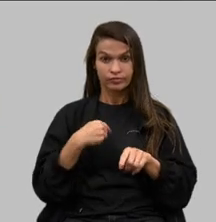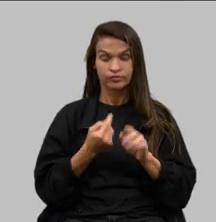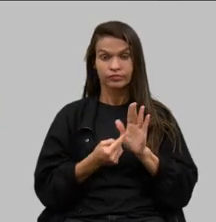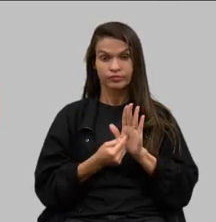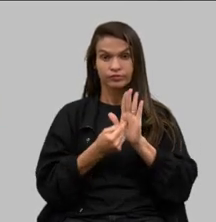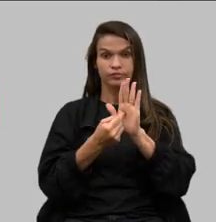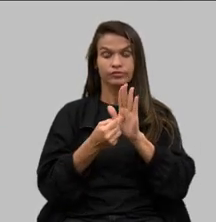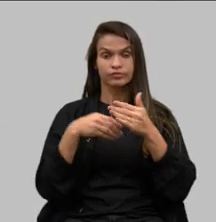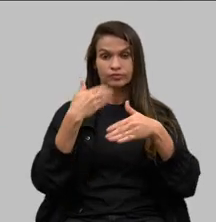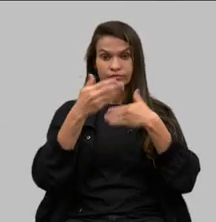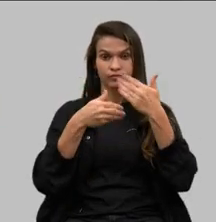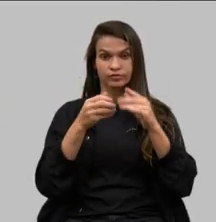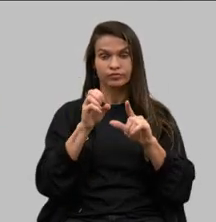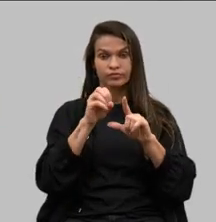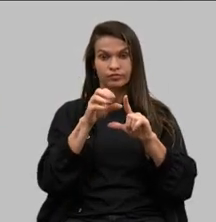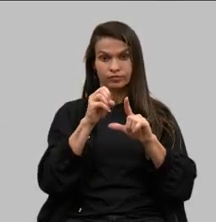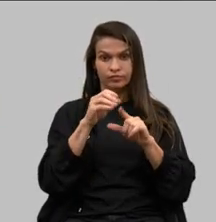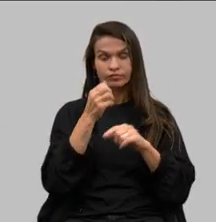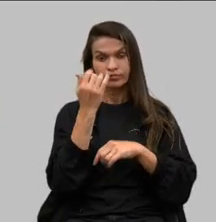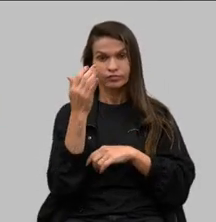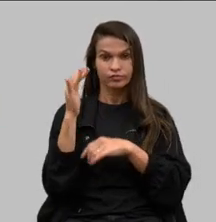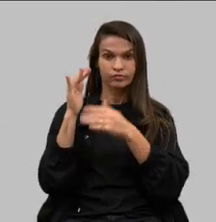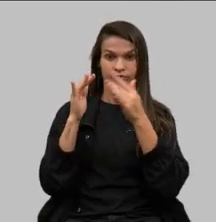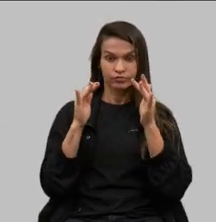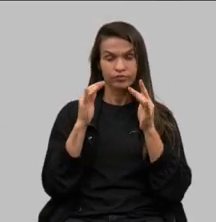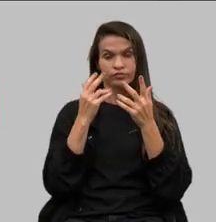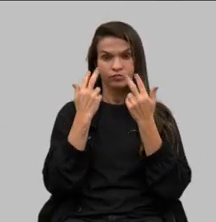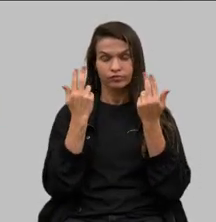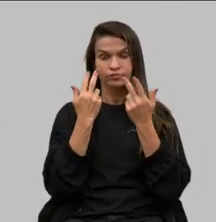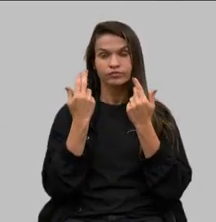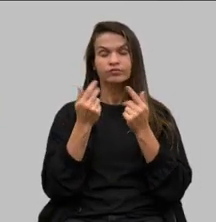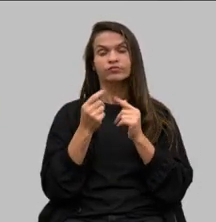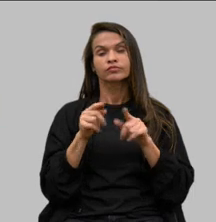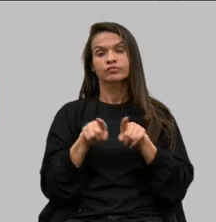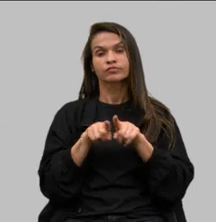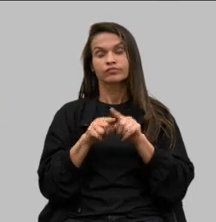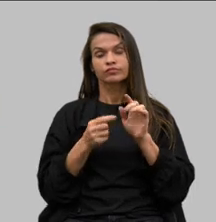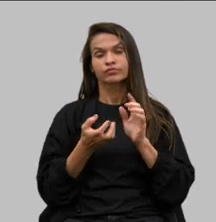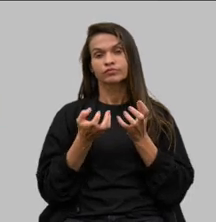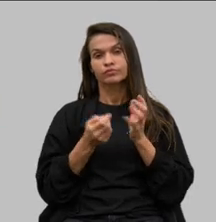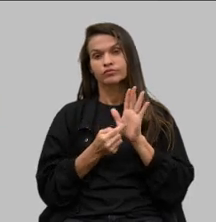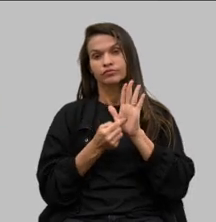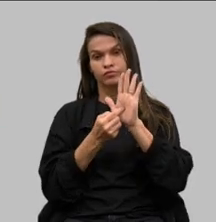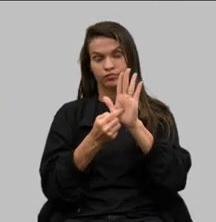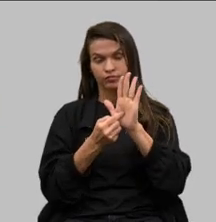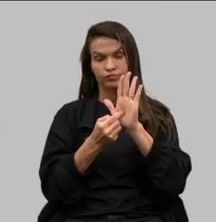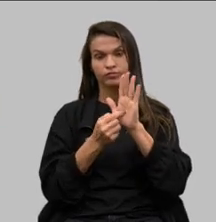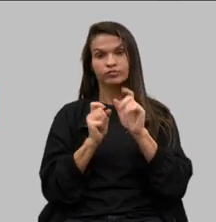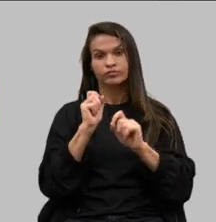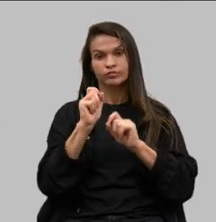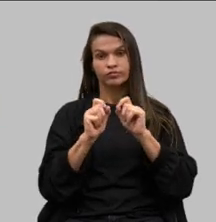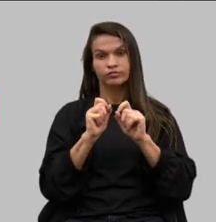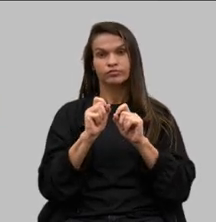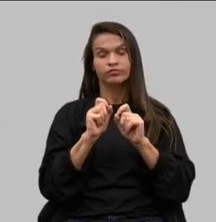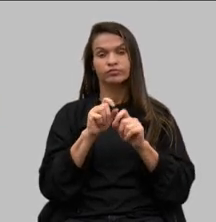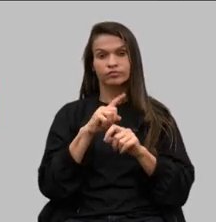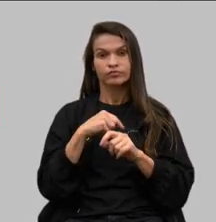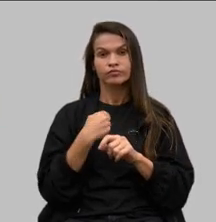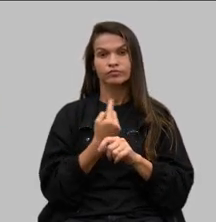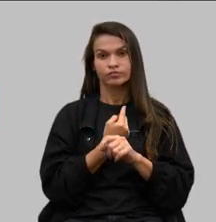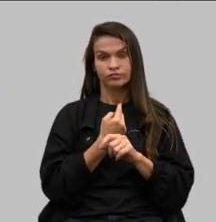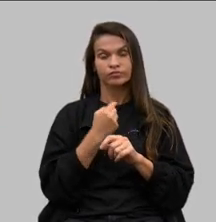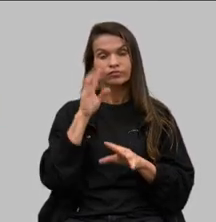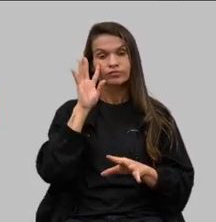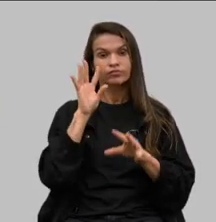o desempenho do licenciamento ambiental convencional e aqui eu quero trazer né um destaque onde a gente D há uma